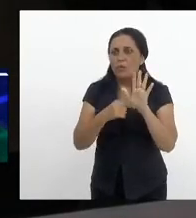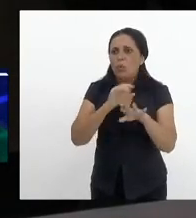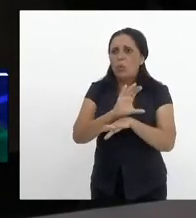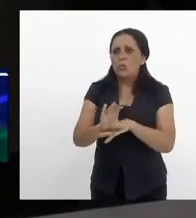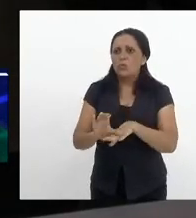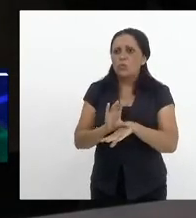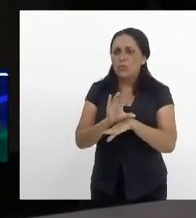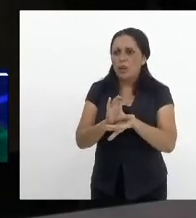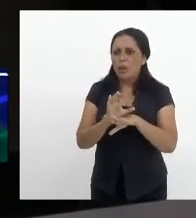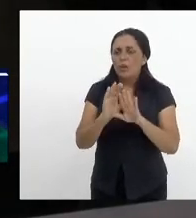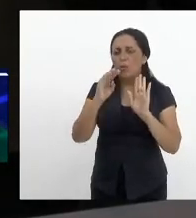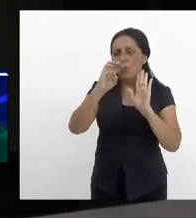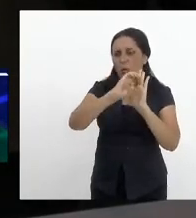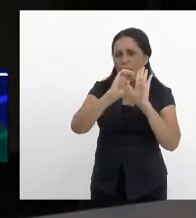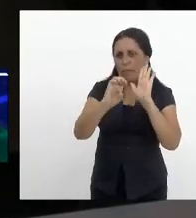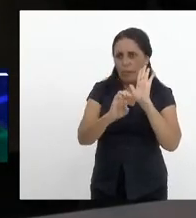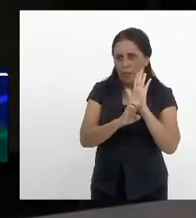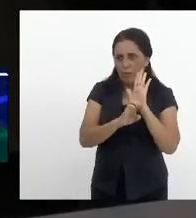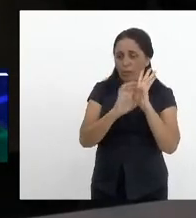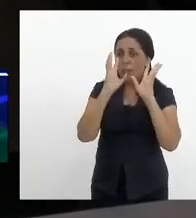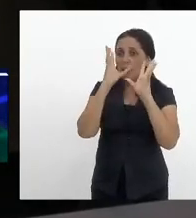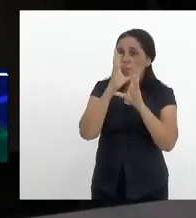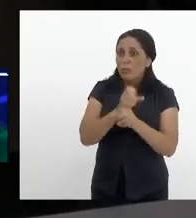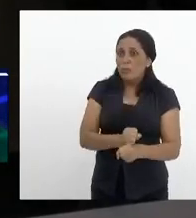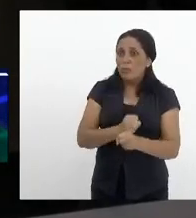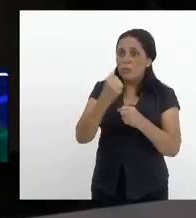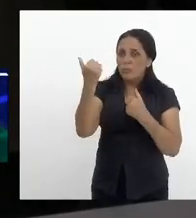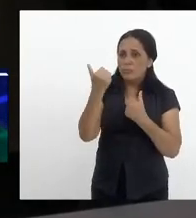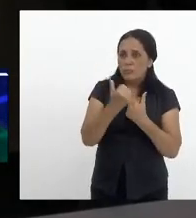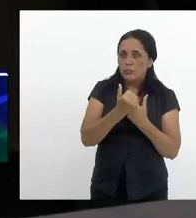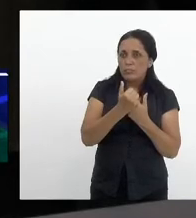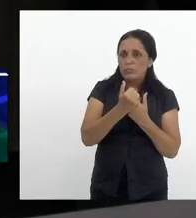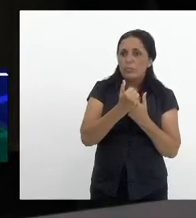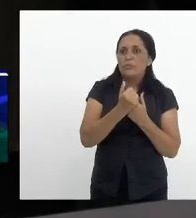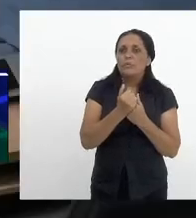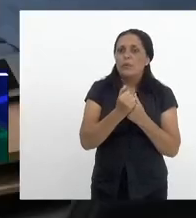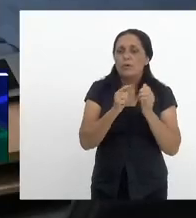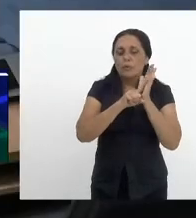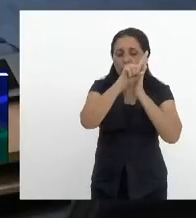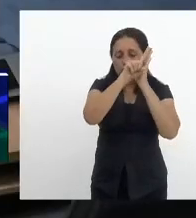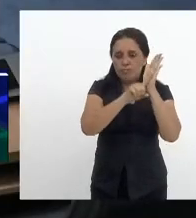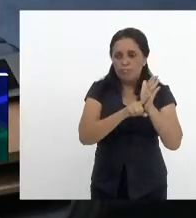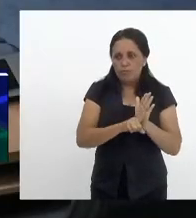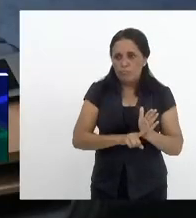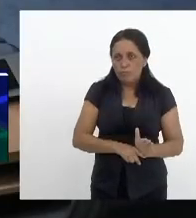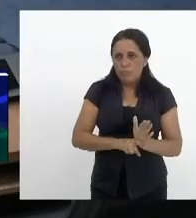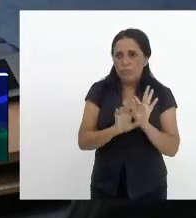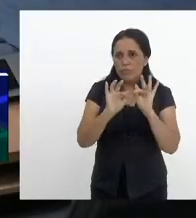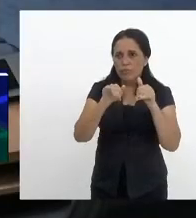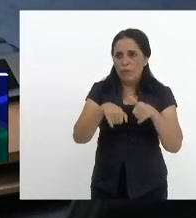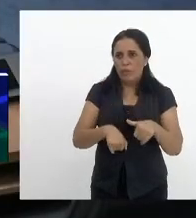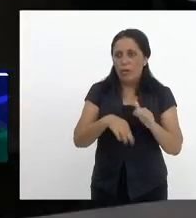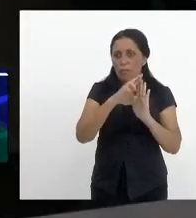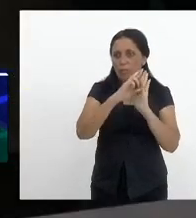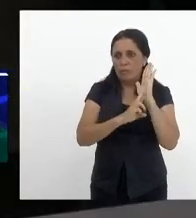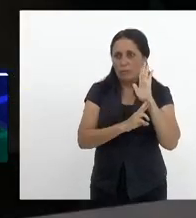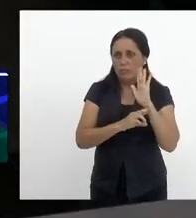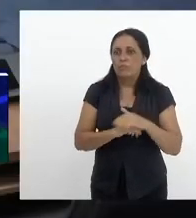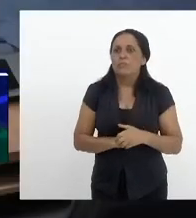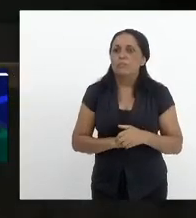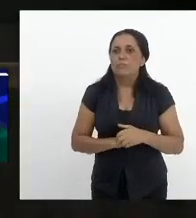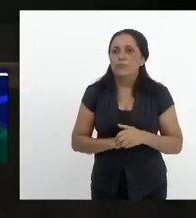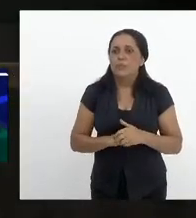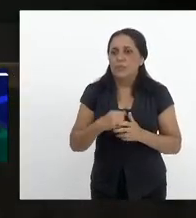constitucionalidade com emendas, concluindo por substitutivo e pedindo forma final de redação. Receber emendas, presidente? Está em discussão recebeu, única? Recebeu